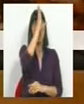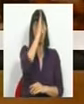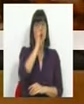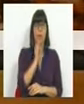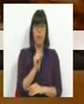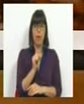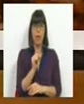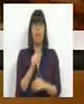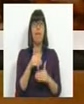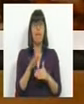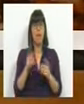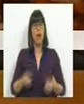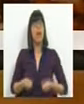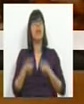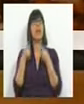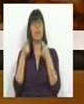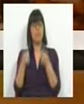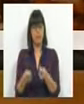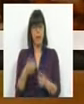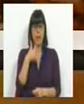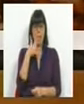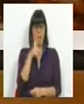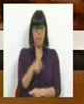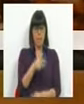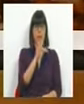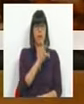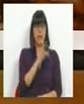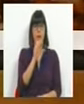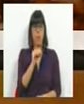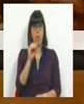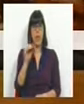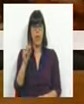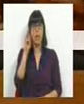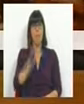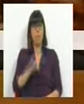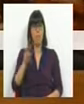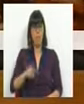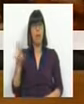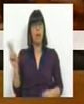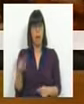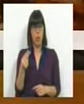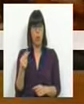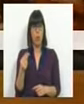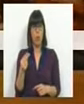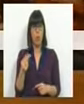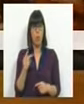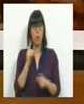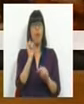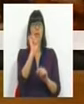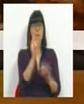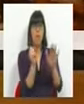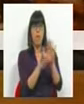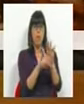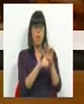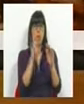Governo vai investir 1.400 milhões de euros do Fundo